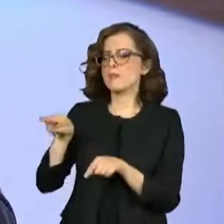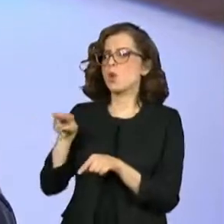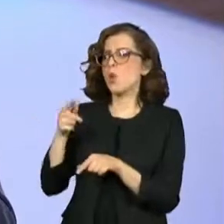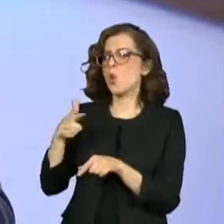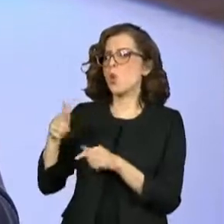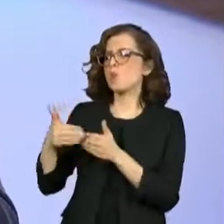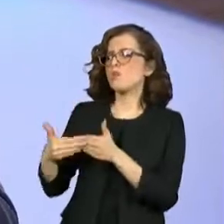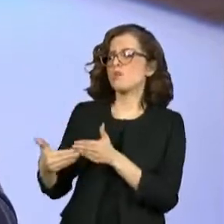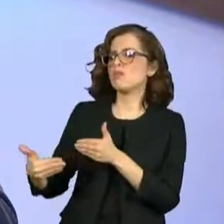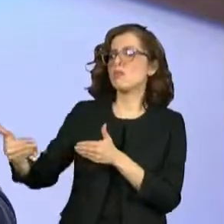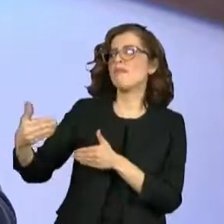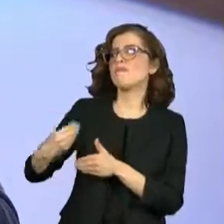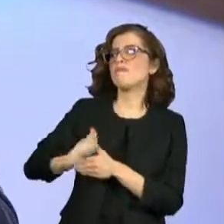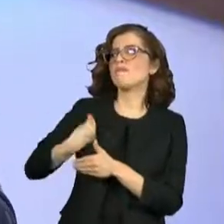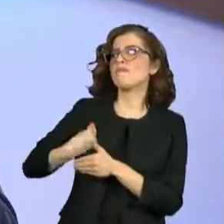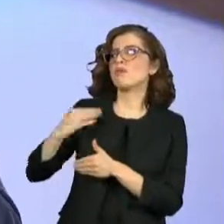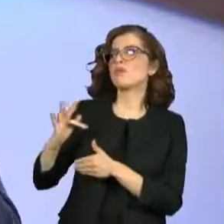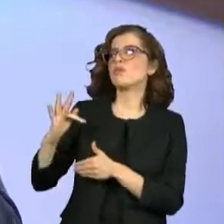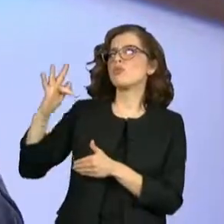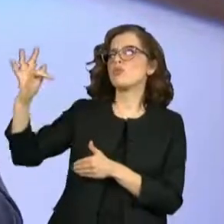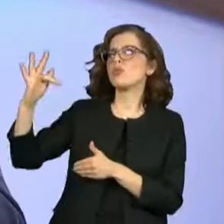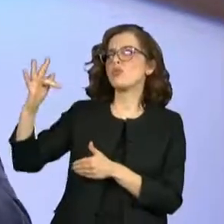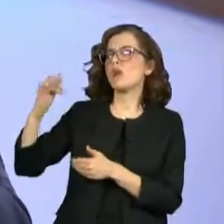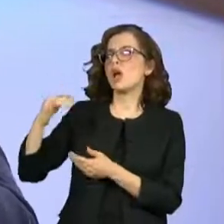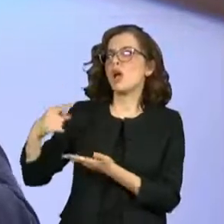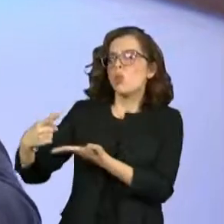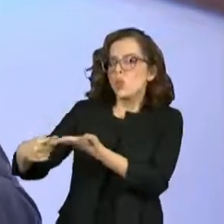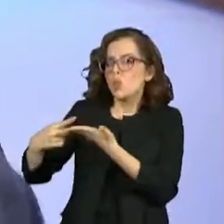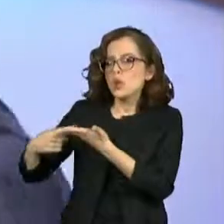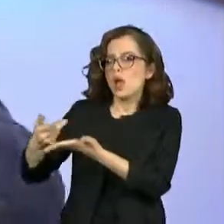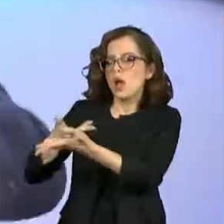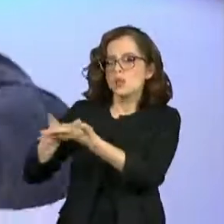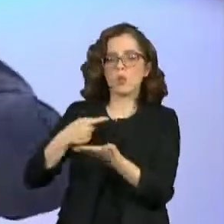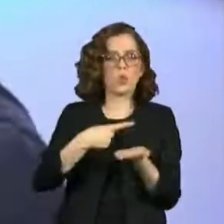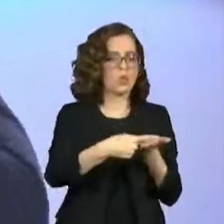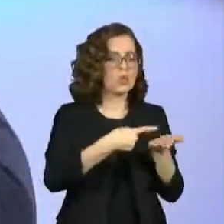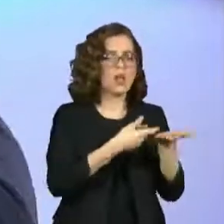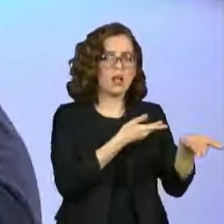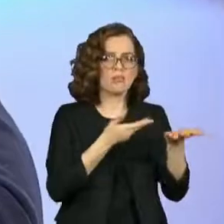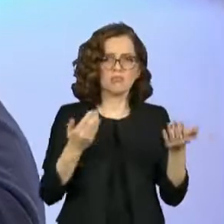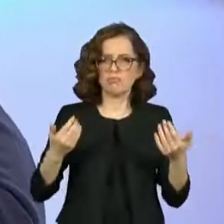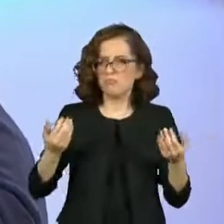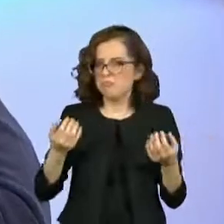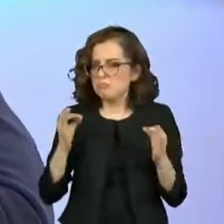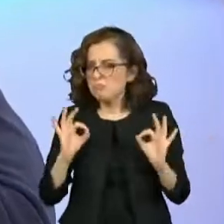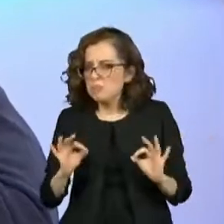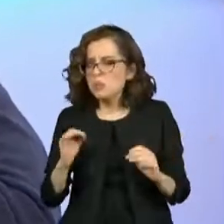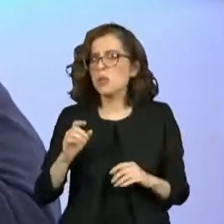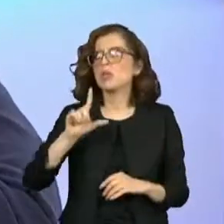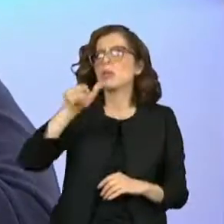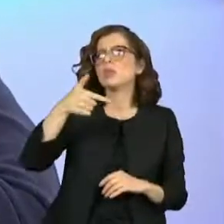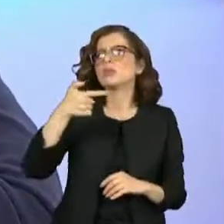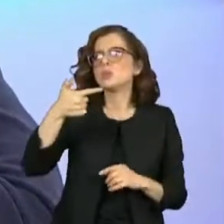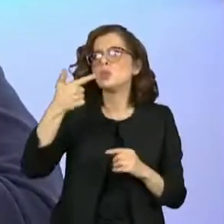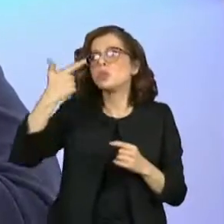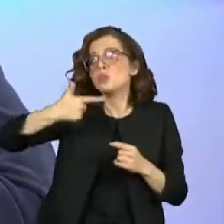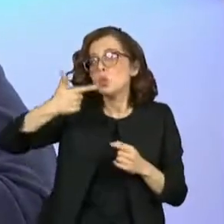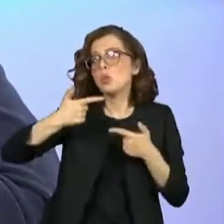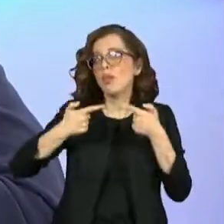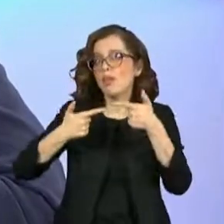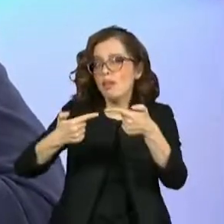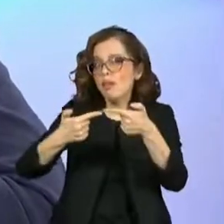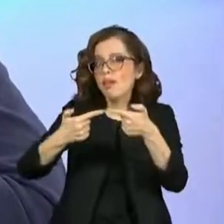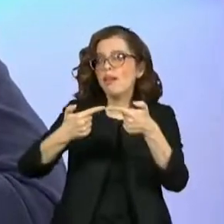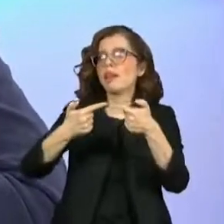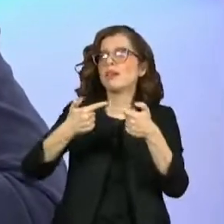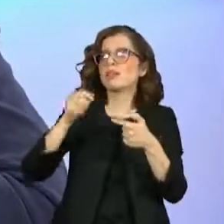social que aconteceu durante a Segunda Guerra na Europa, em particular na Inglaterra, com o relatório Beveridge, esse tipo de coisa. E o que a senhora,